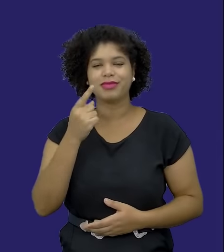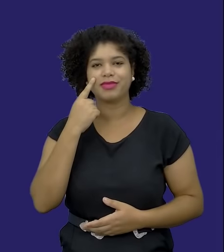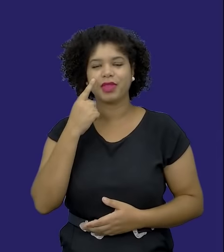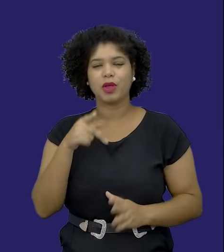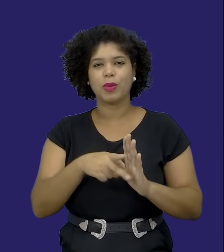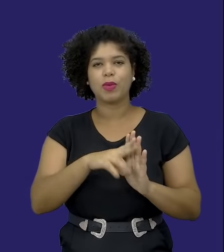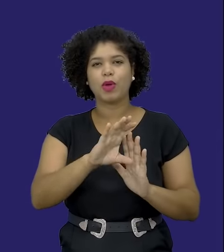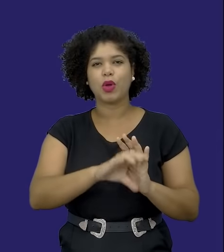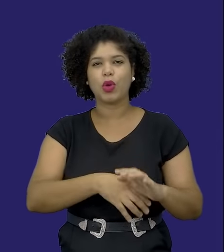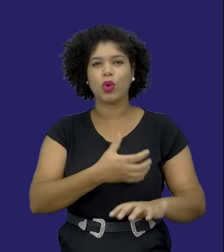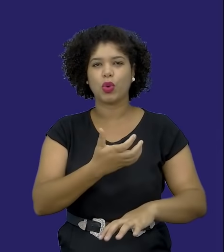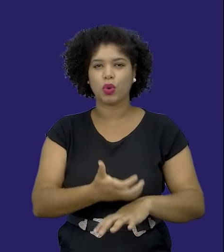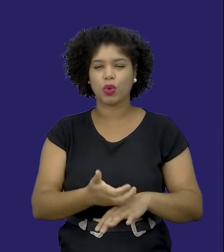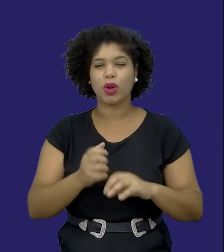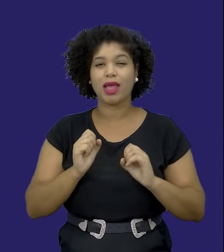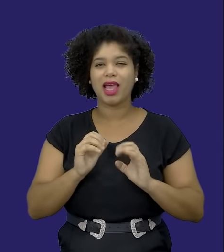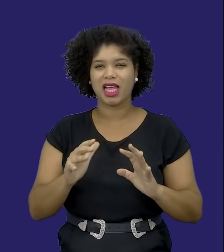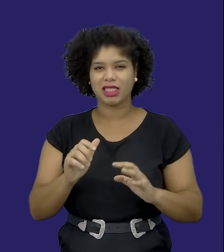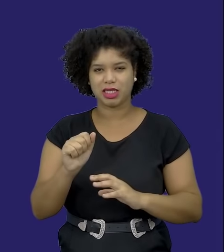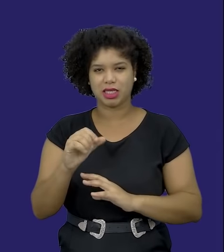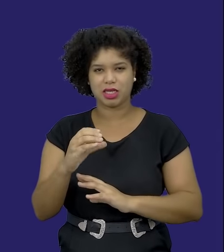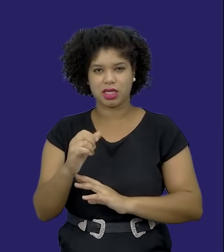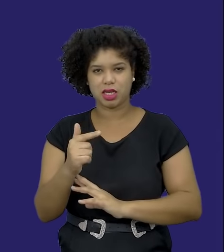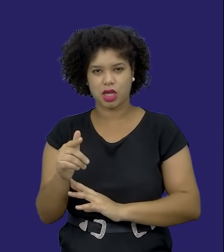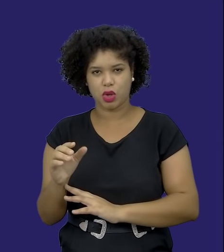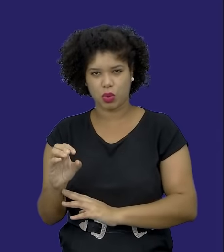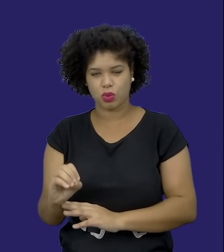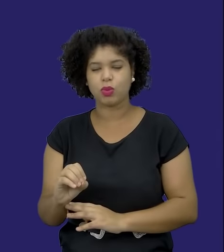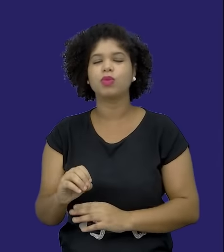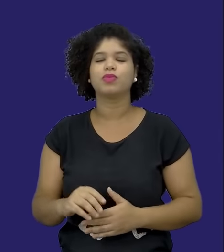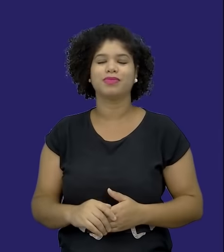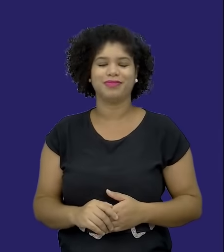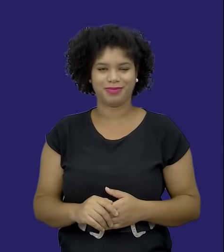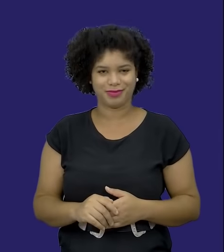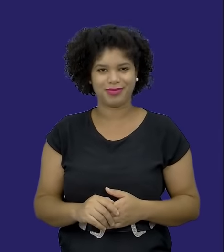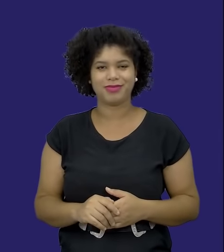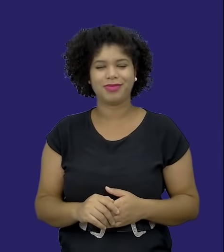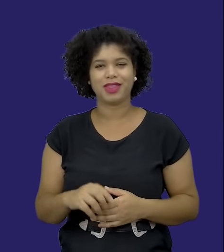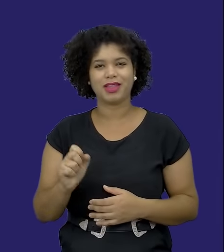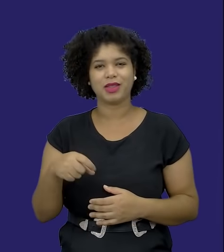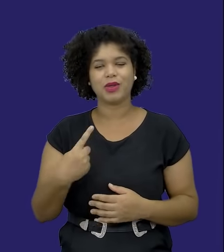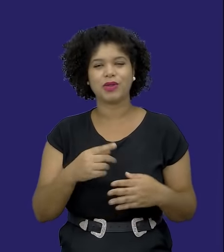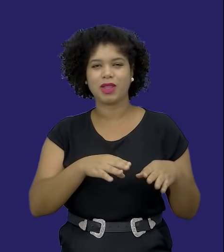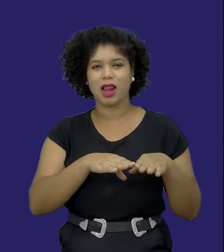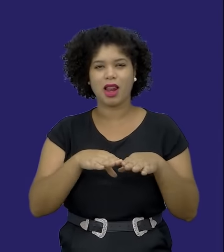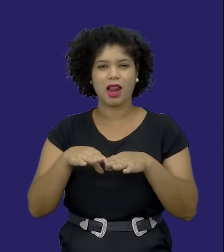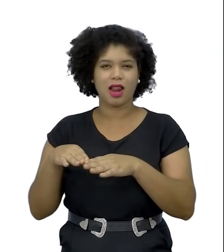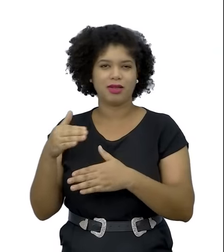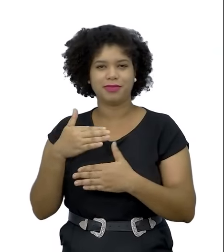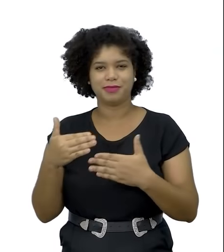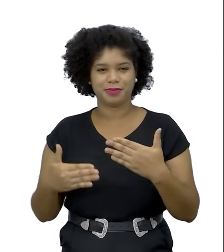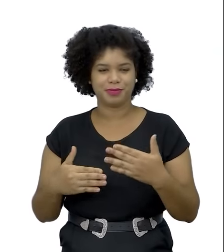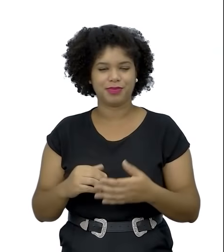currículo em ação, para a gente ficar com o material em mãos.